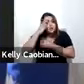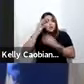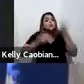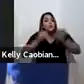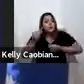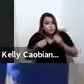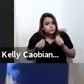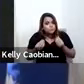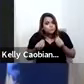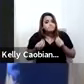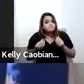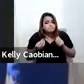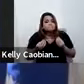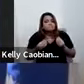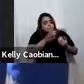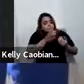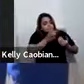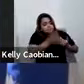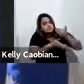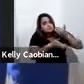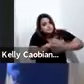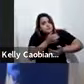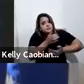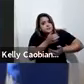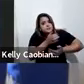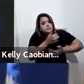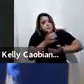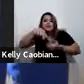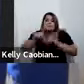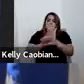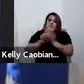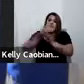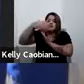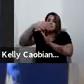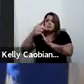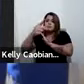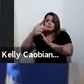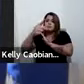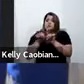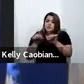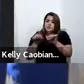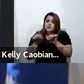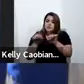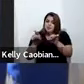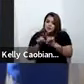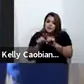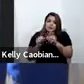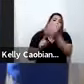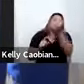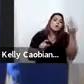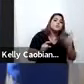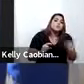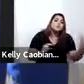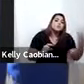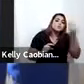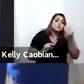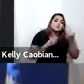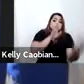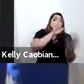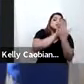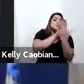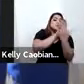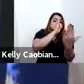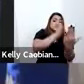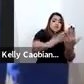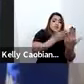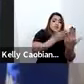da aplicação dessas medidas provisórias quando os trabalhadores negociaram diretamente, e elas permitiam que